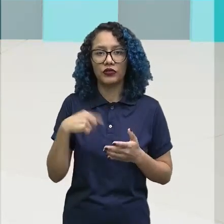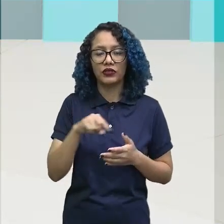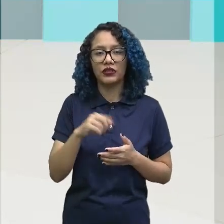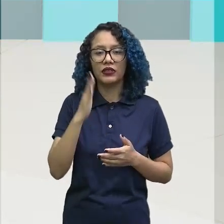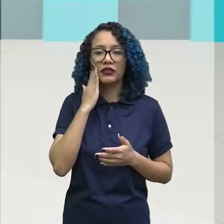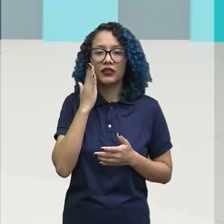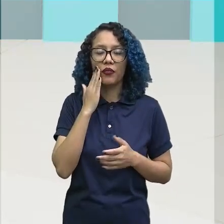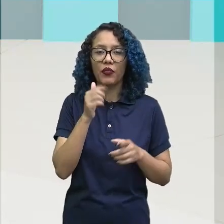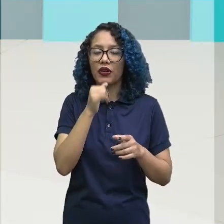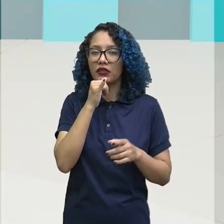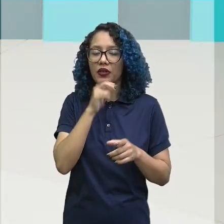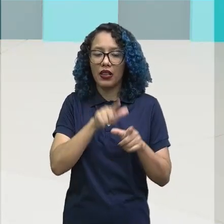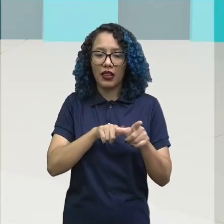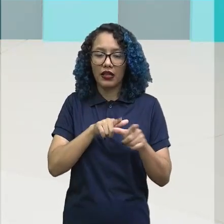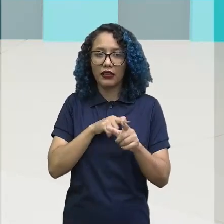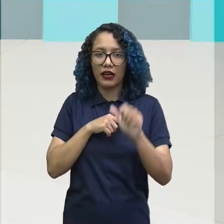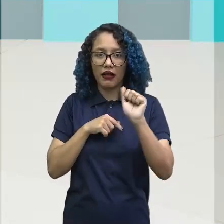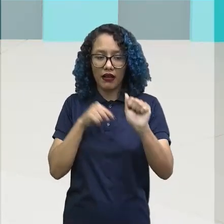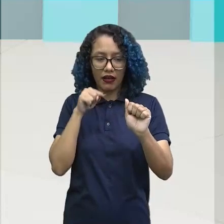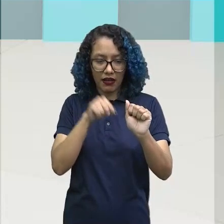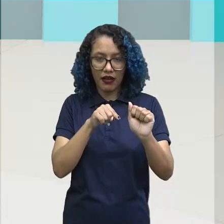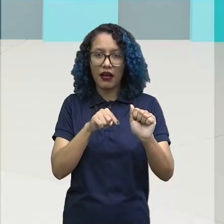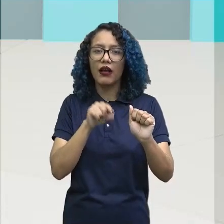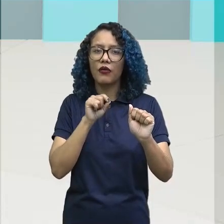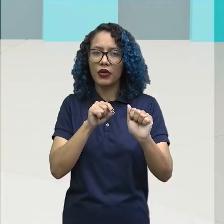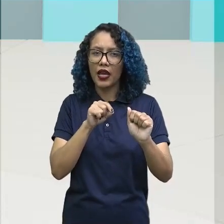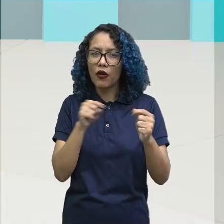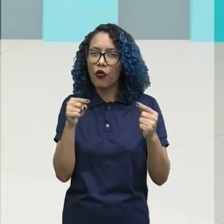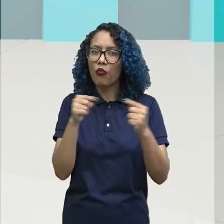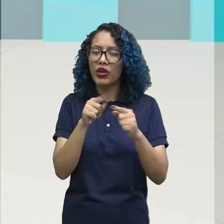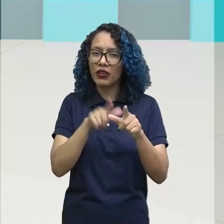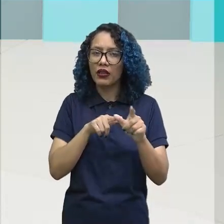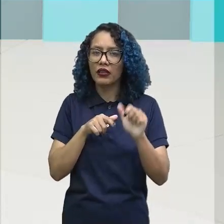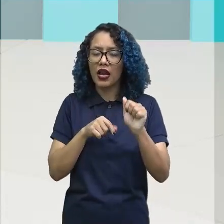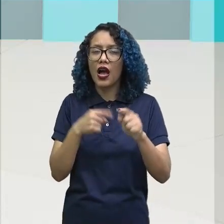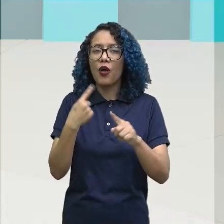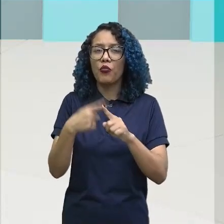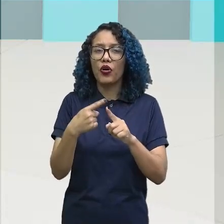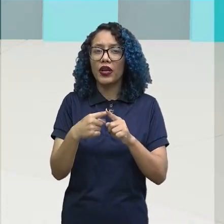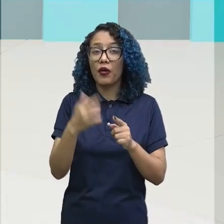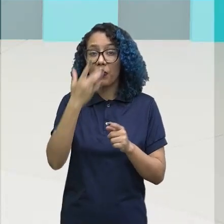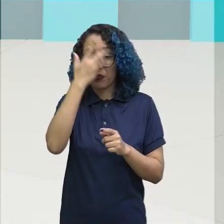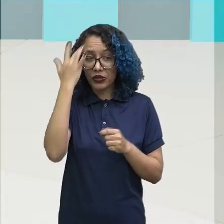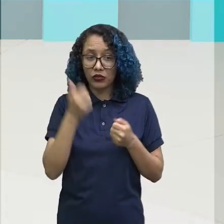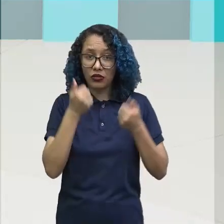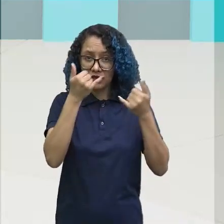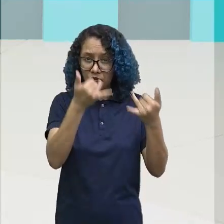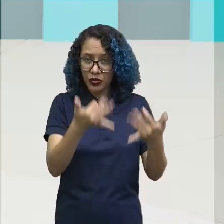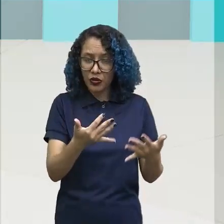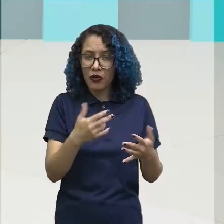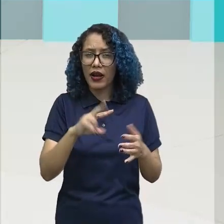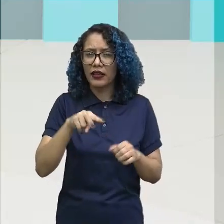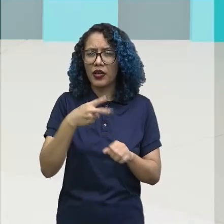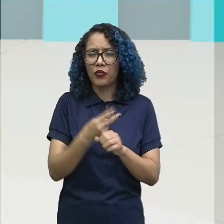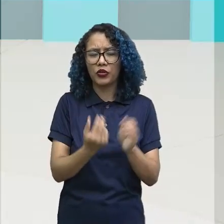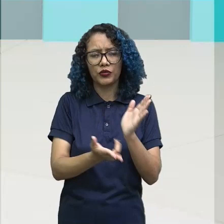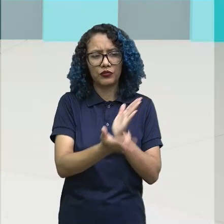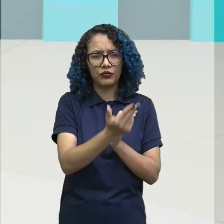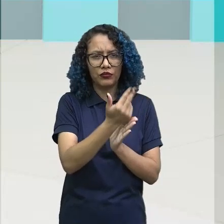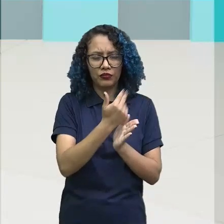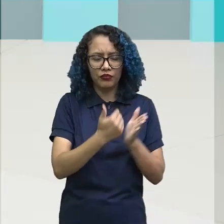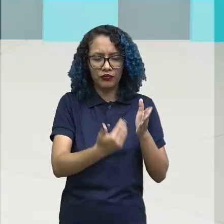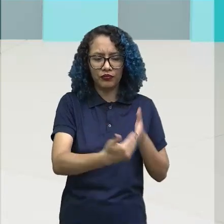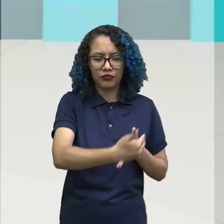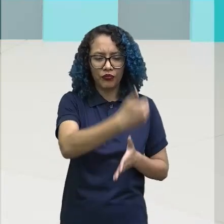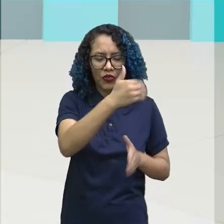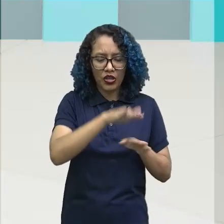letra A é a letra A porque um dia alguém explicou isso para você. E você começou a desenhar, começou a pintar, riscou no chão, na